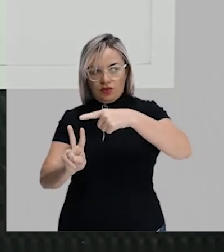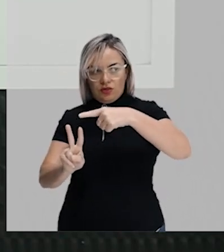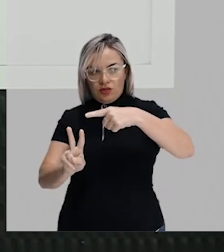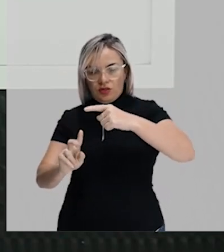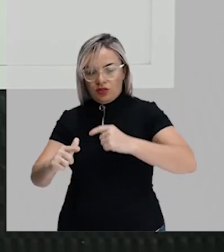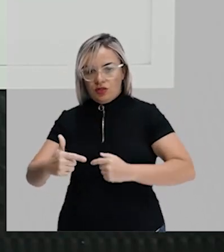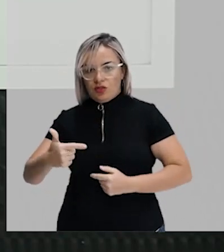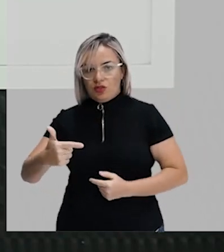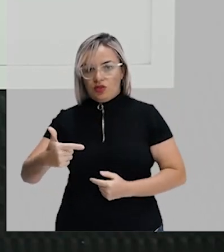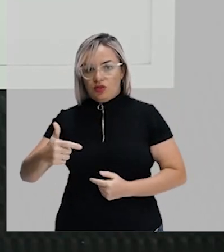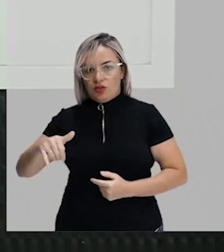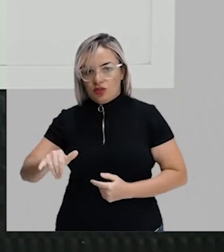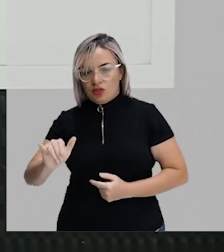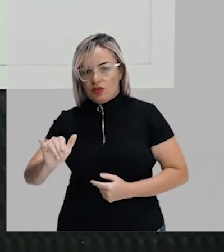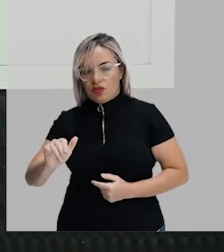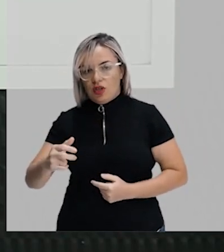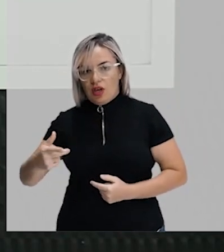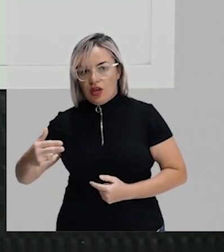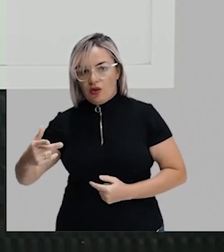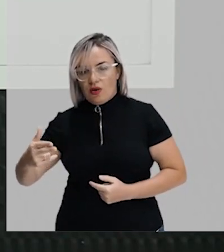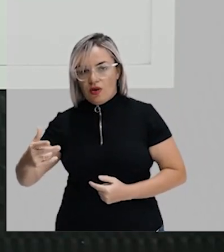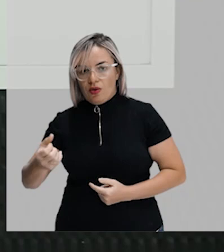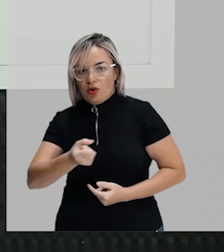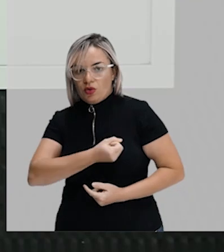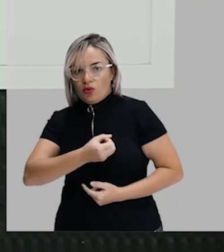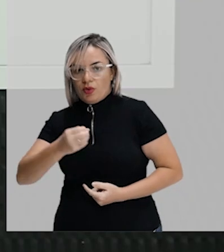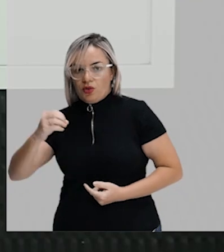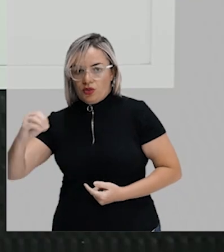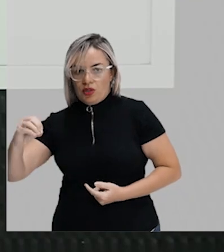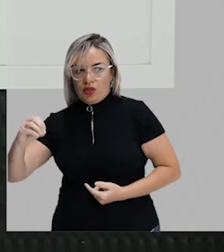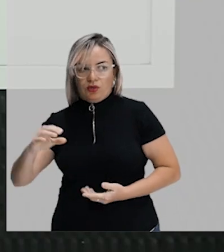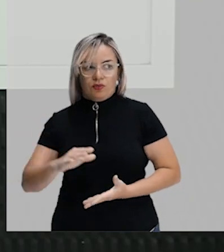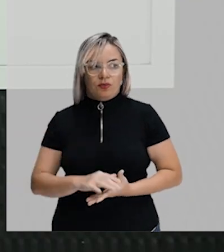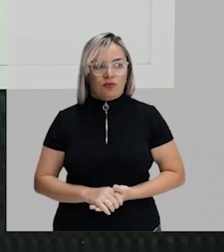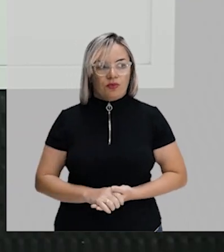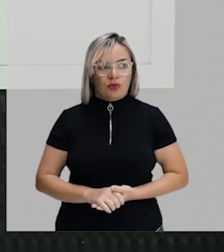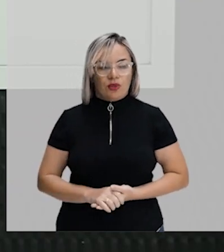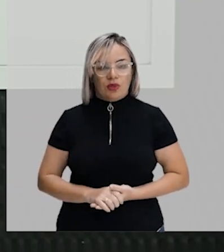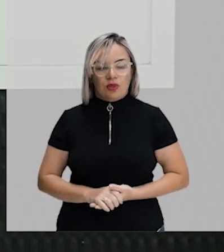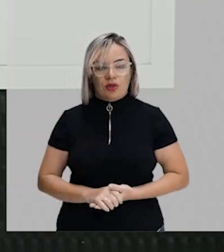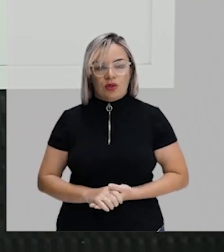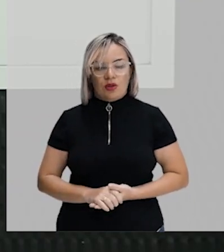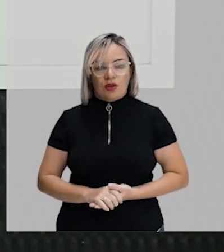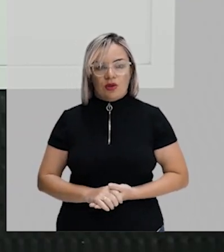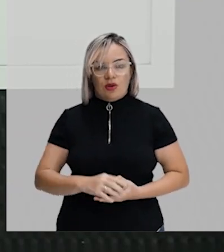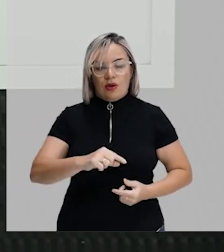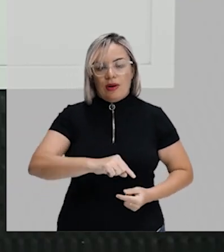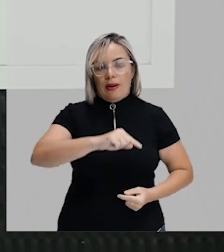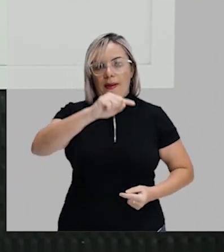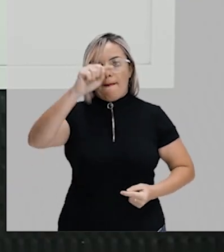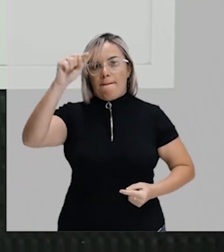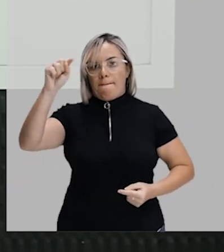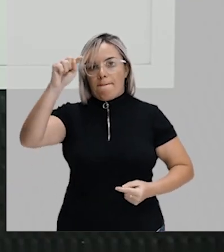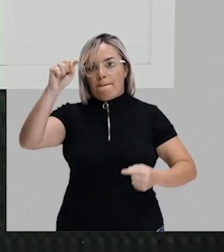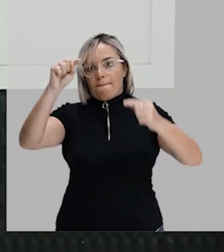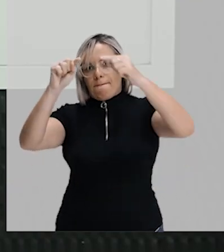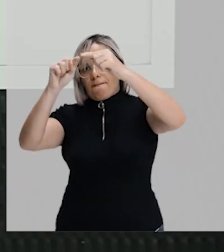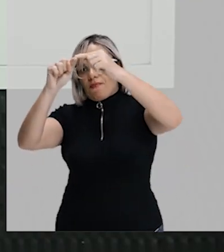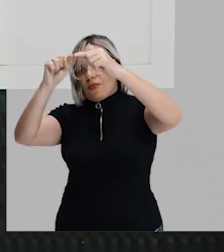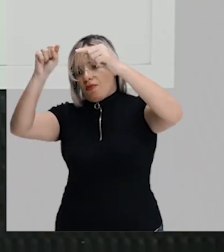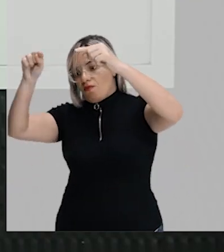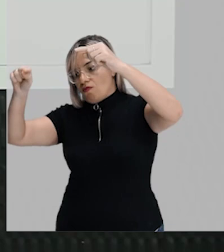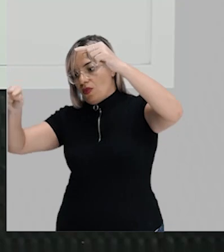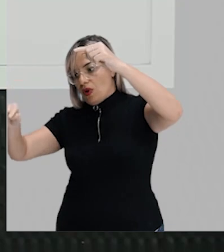Aí ele vai cair, né? Vou pegar aqui um ponto 3 qualquer. Então eu vou ter, ó, agora, atuando para